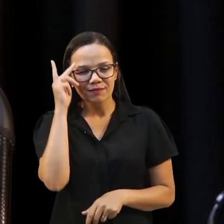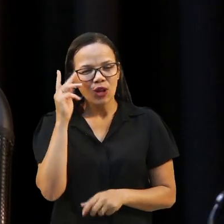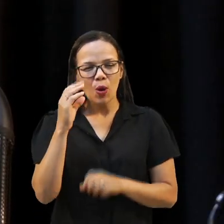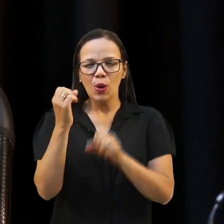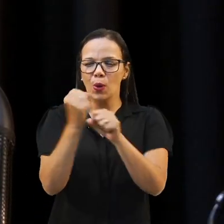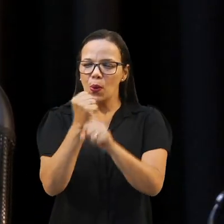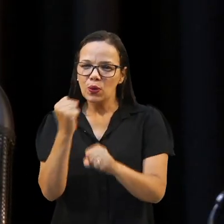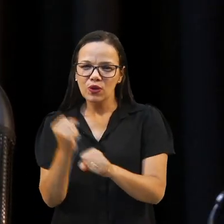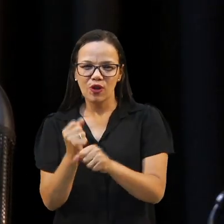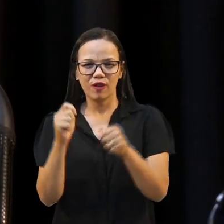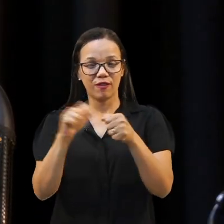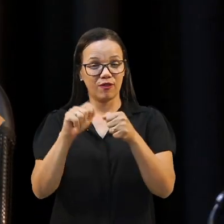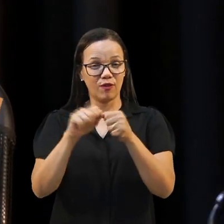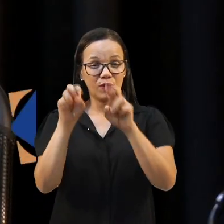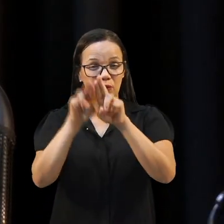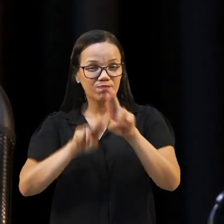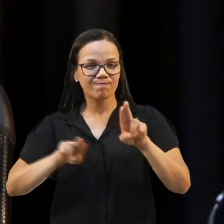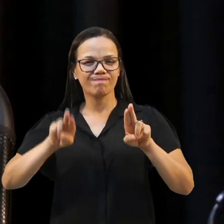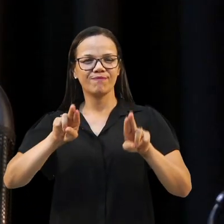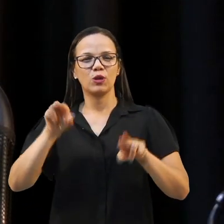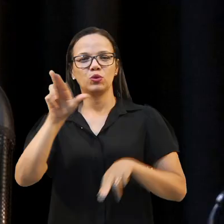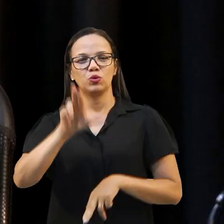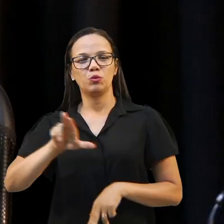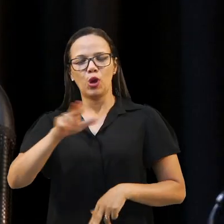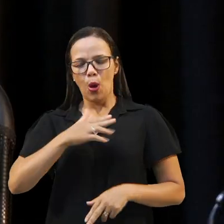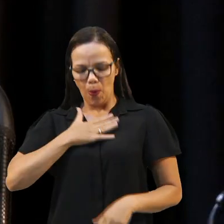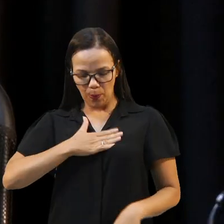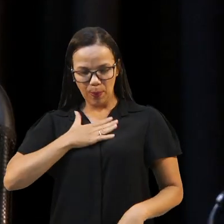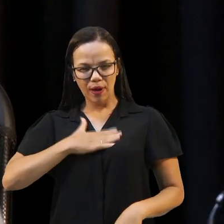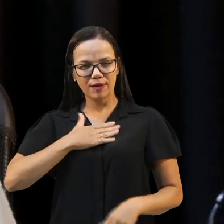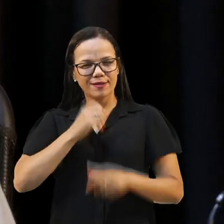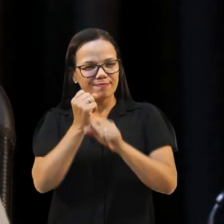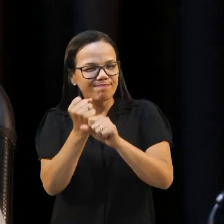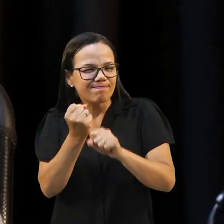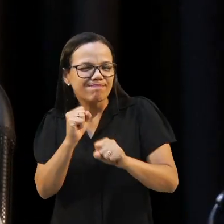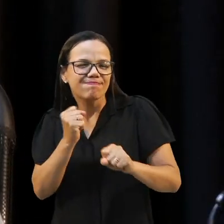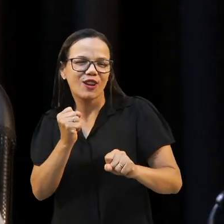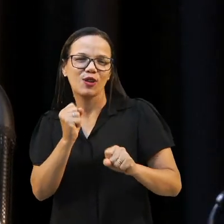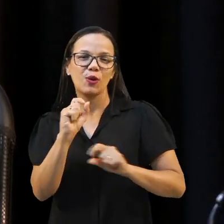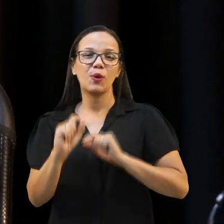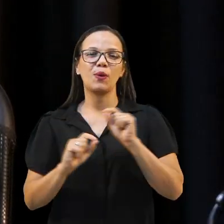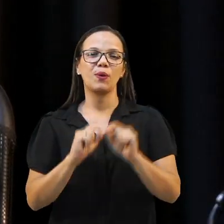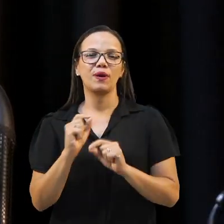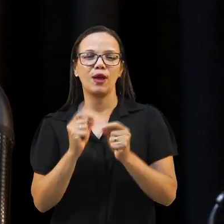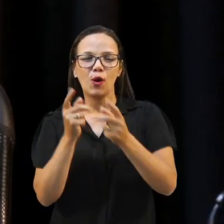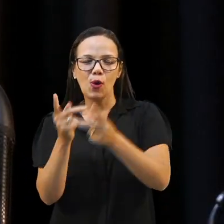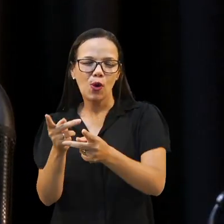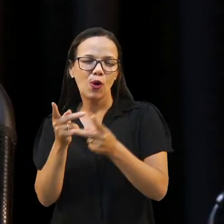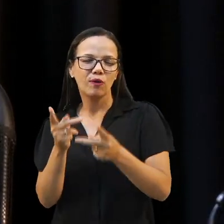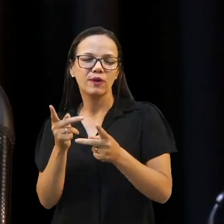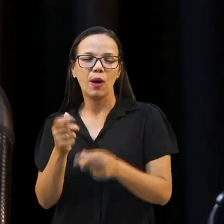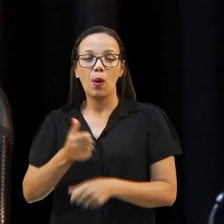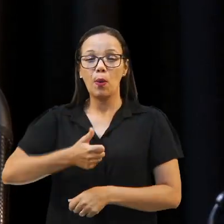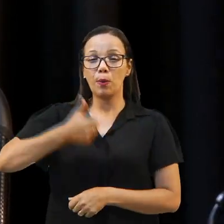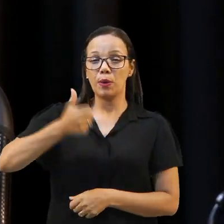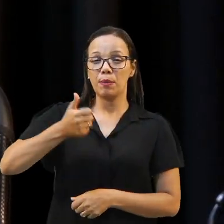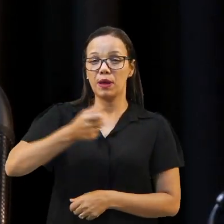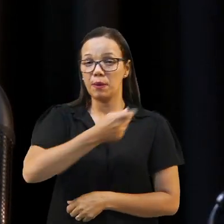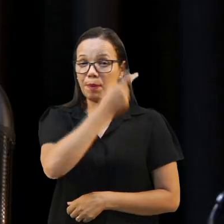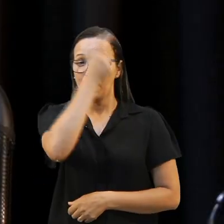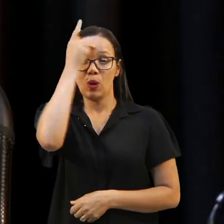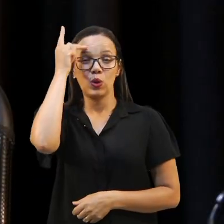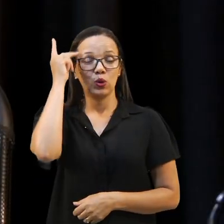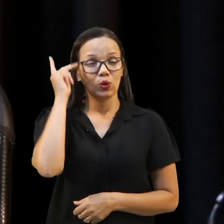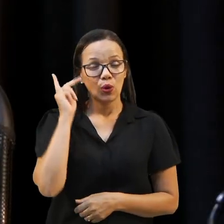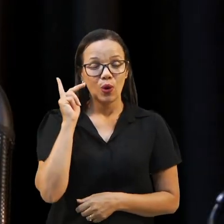que fazem a Universidade Federal de Uberlândia. É um grande prazer estar trazendo para você hoje o primeiro tijucano